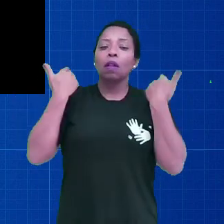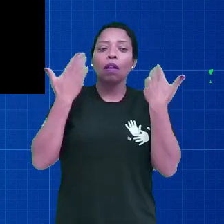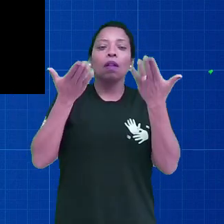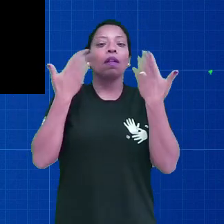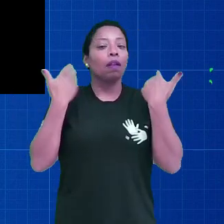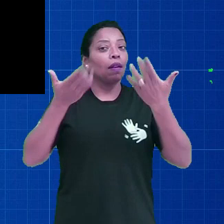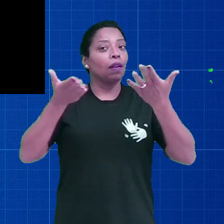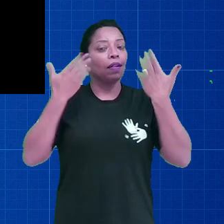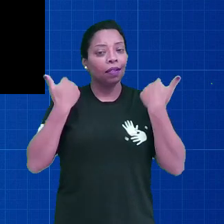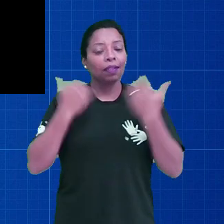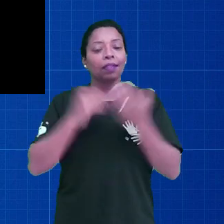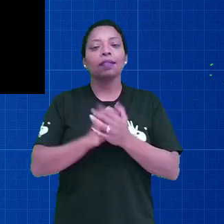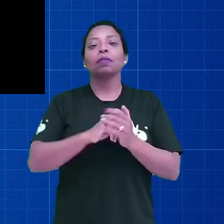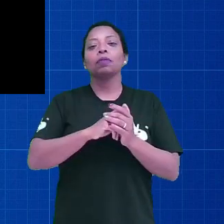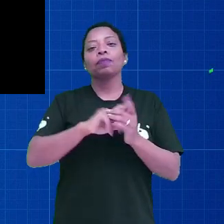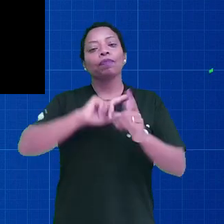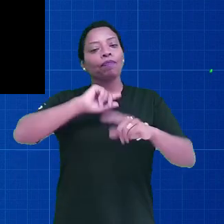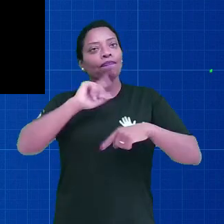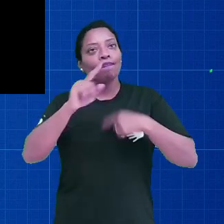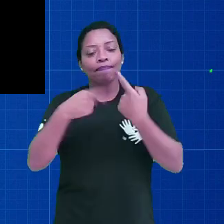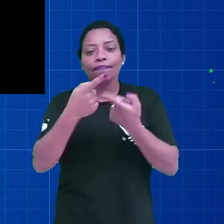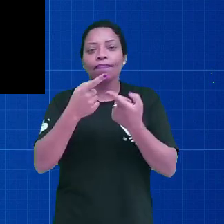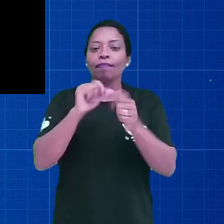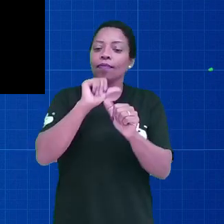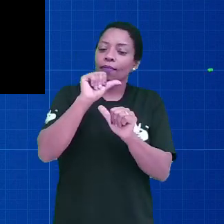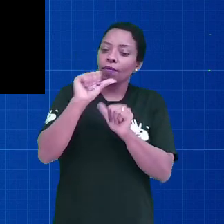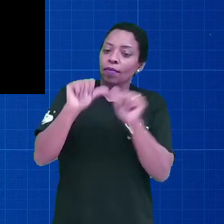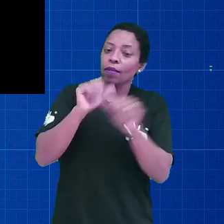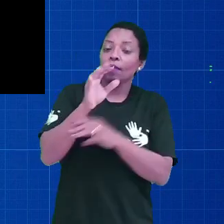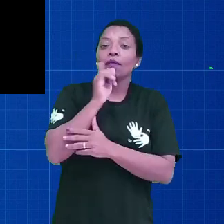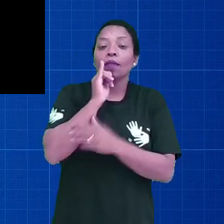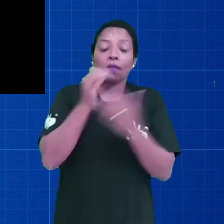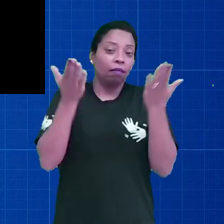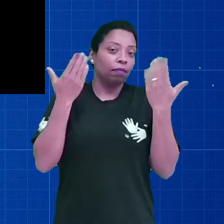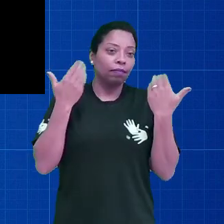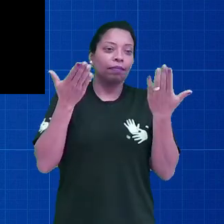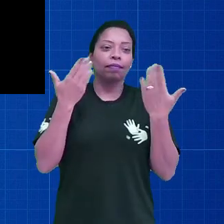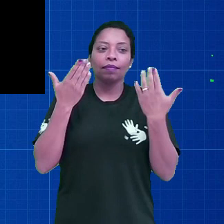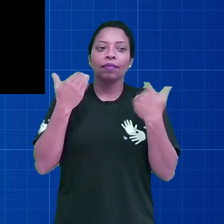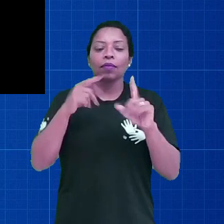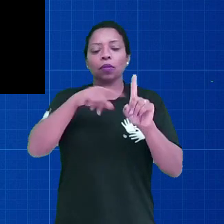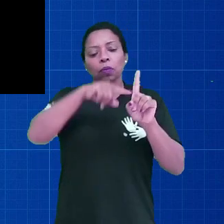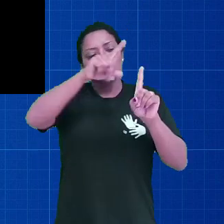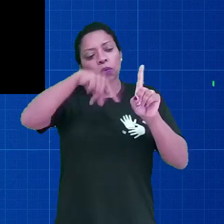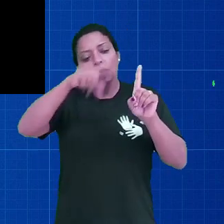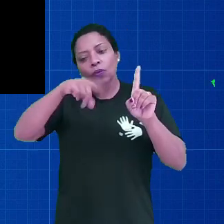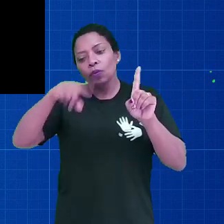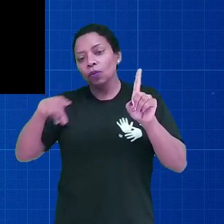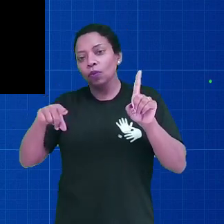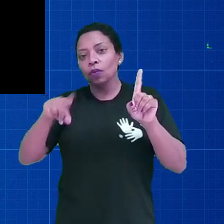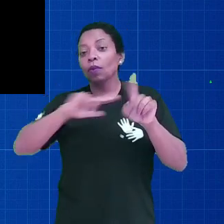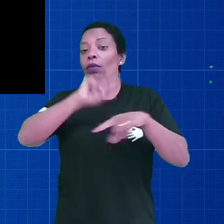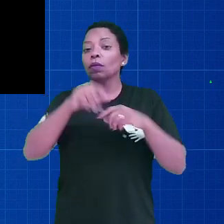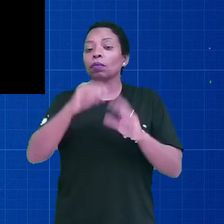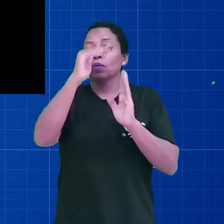quentes, né? Momentos, né, como esse, mais quentes aqui, e momentos onde você teve